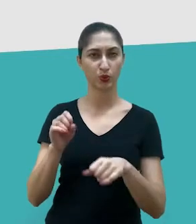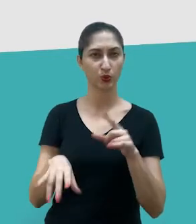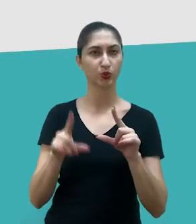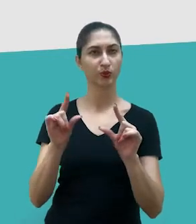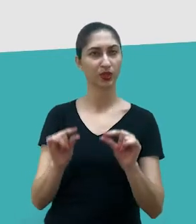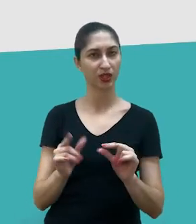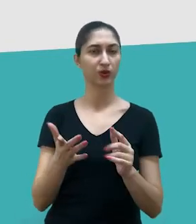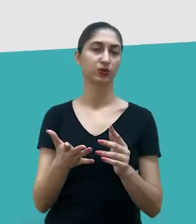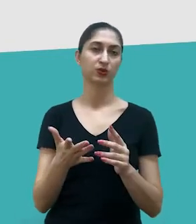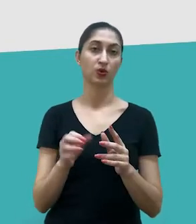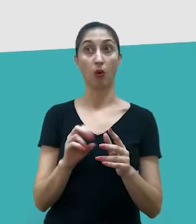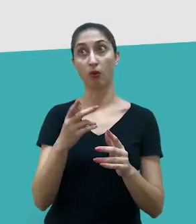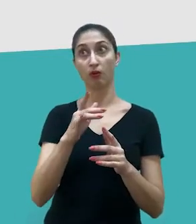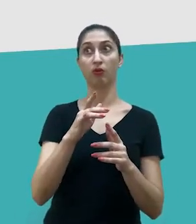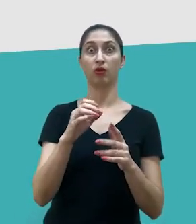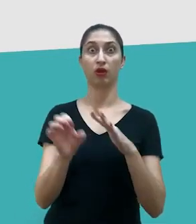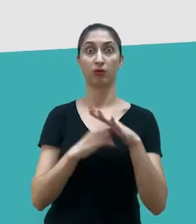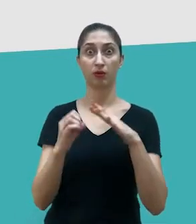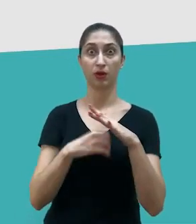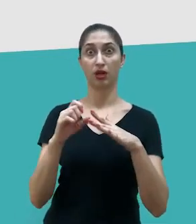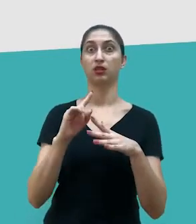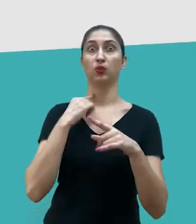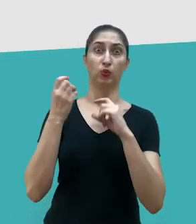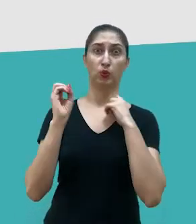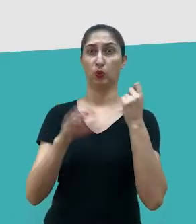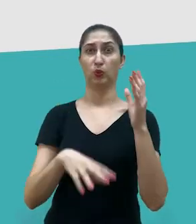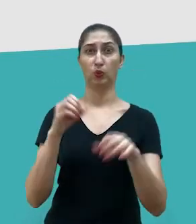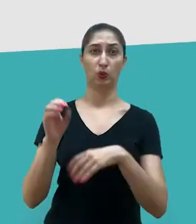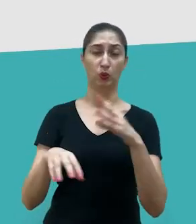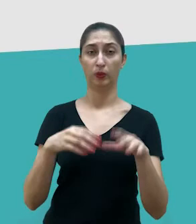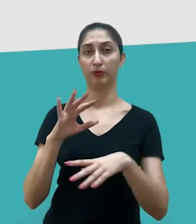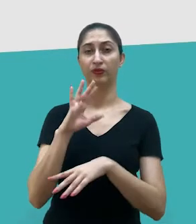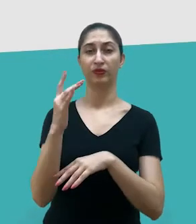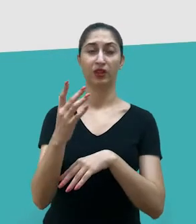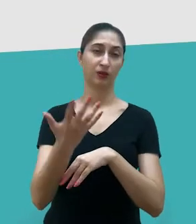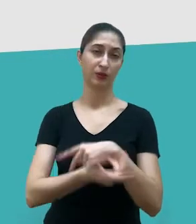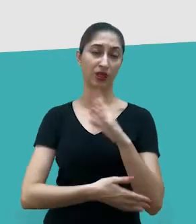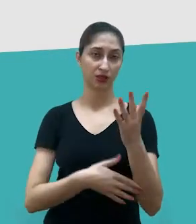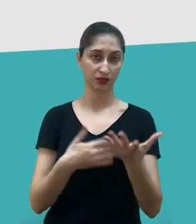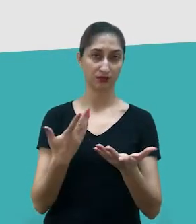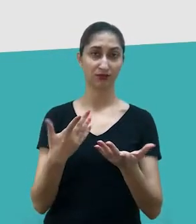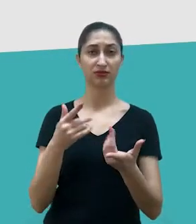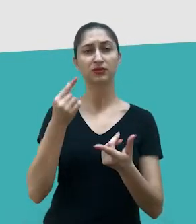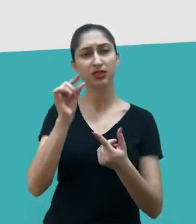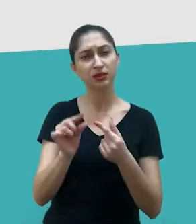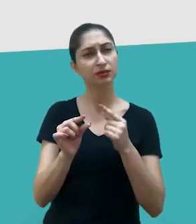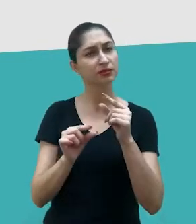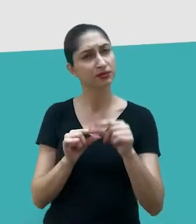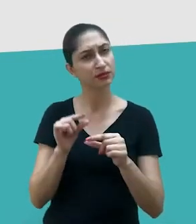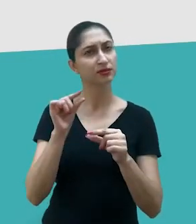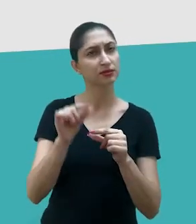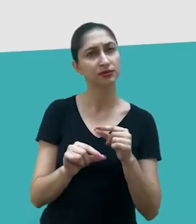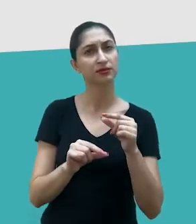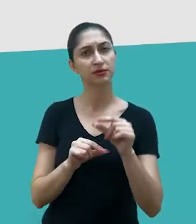operação gigante e polui o planeta? Então, são pequenas atitudes que vão ser grandes